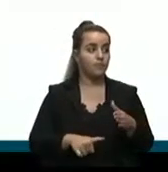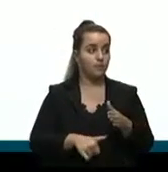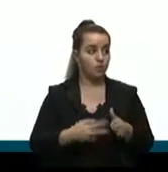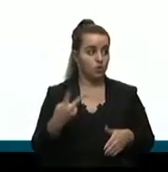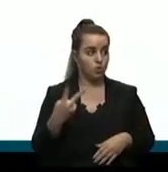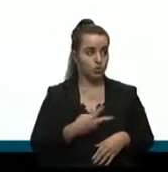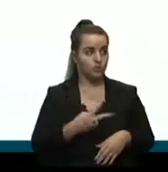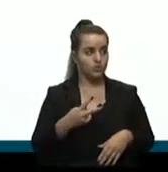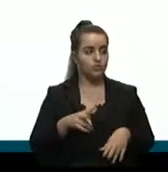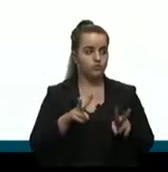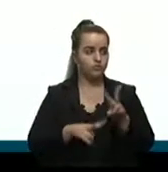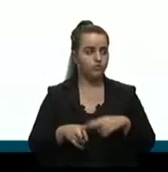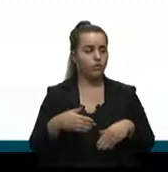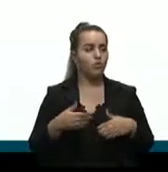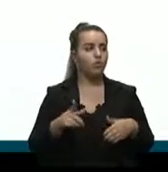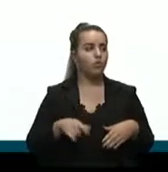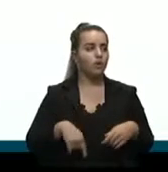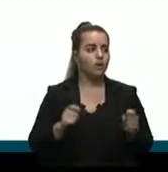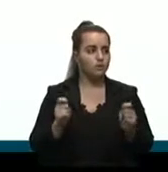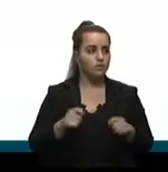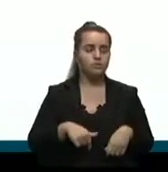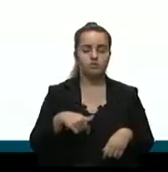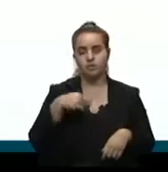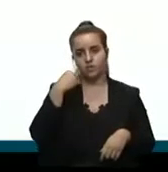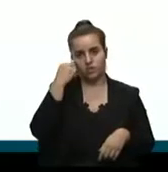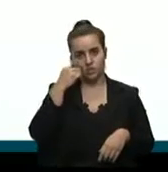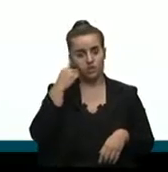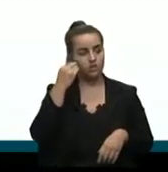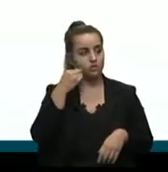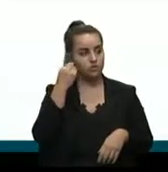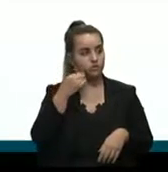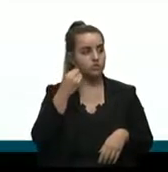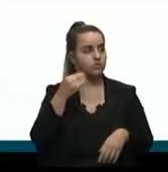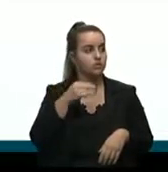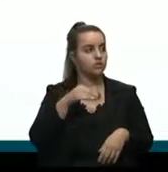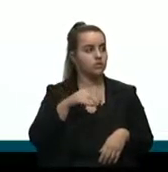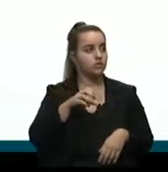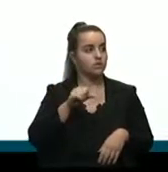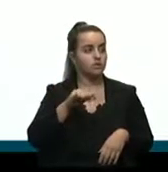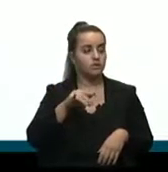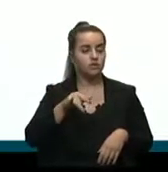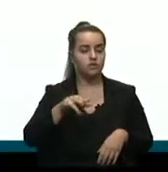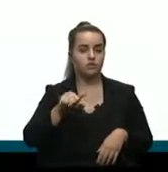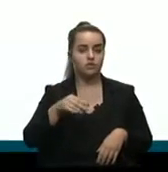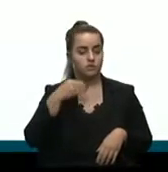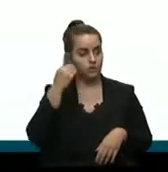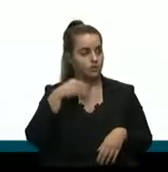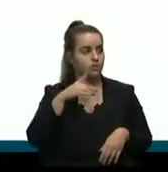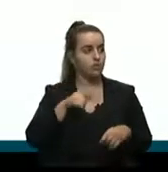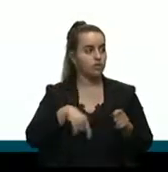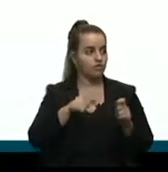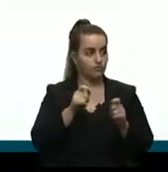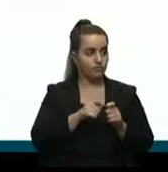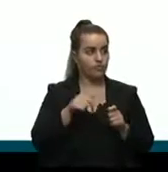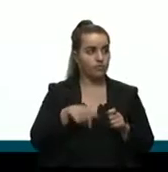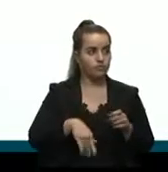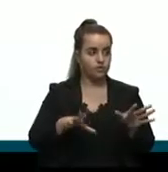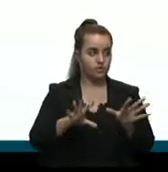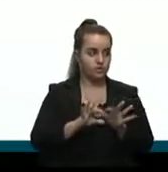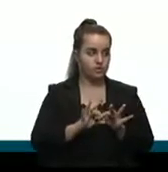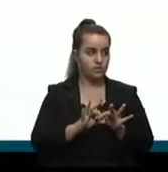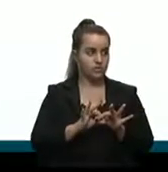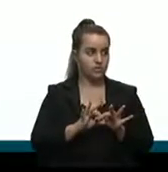Passo 2 consiste em determinar a estatística de teste. A estatística de teste será determinada pela seguinte